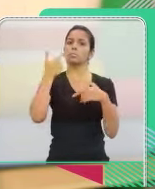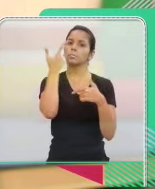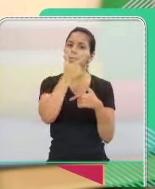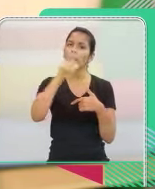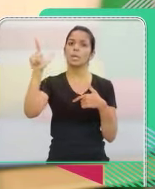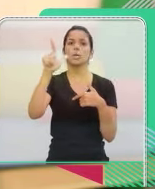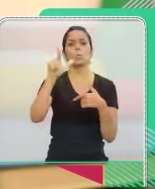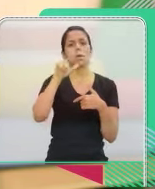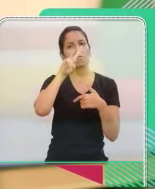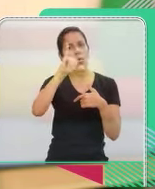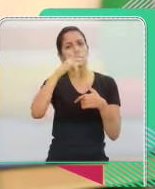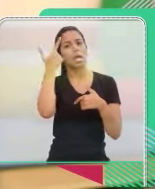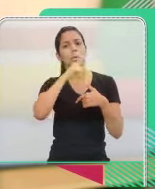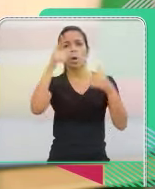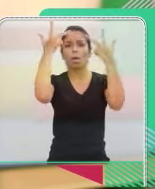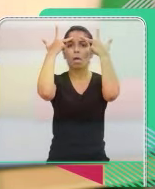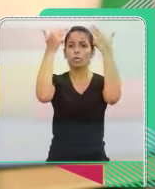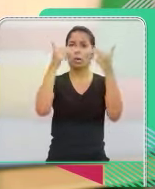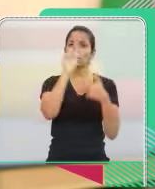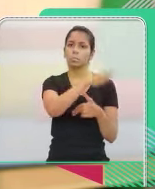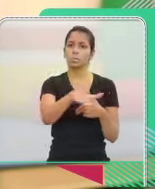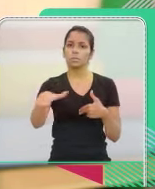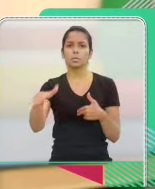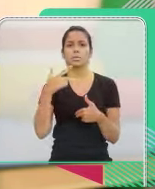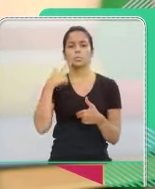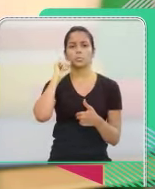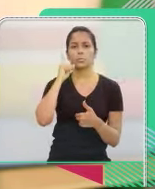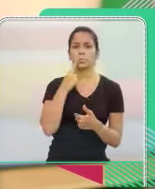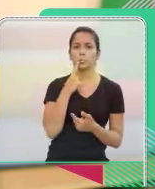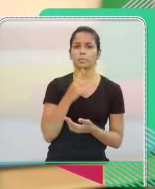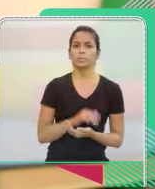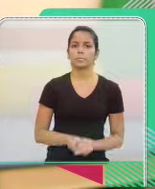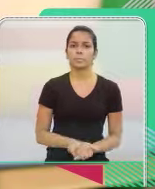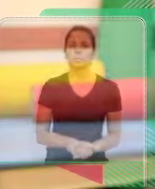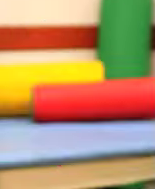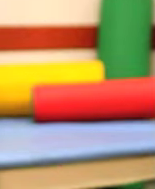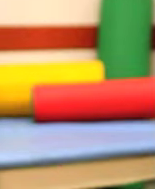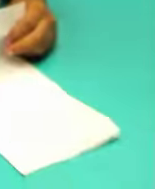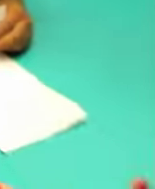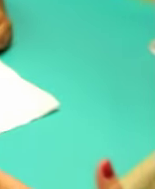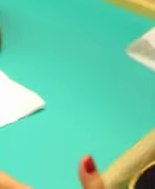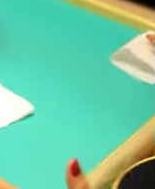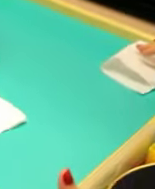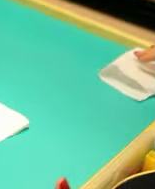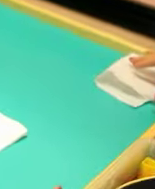desenvolvimento da língua, que vai ser a língua natural para cada uma das crianças surdas.